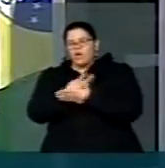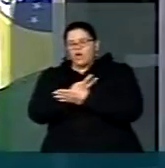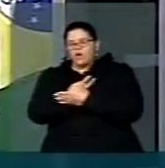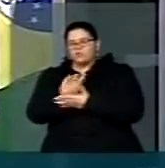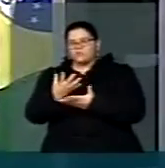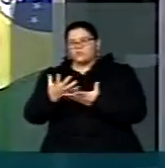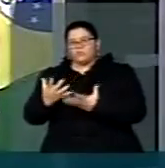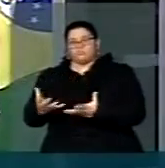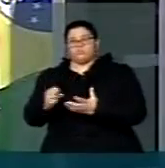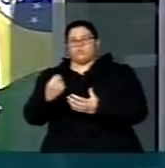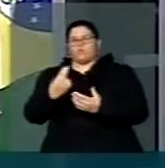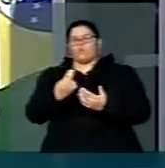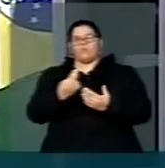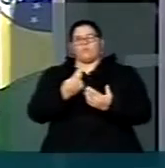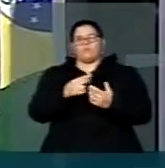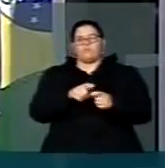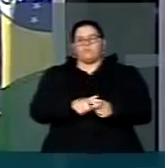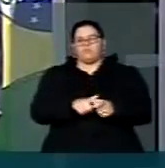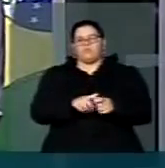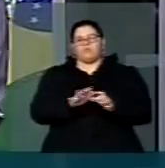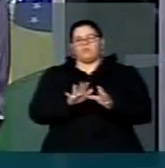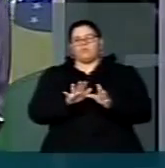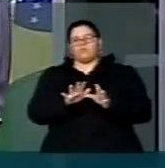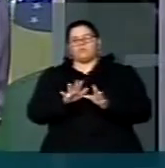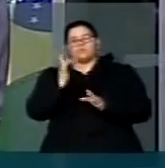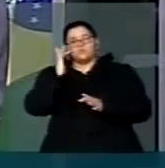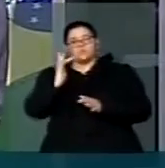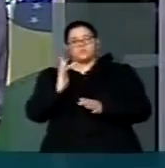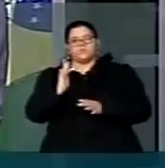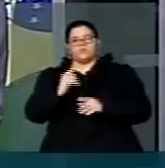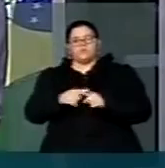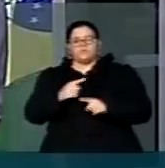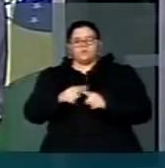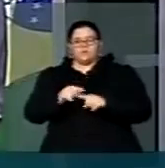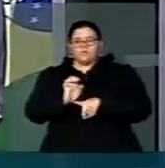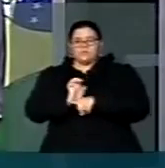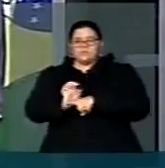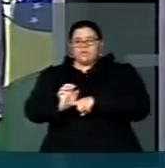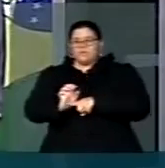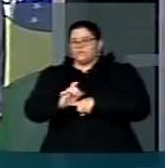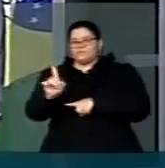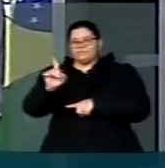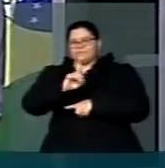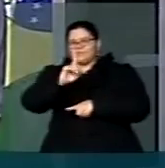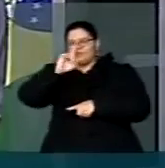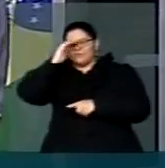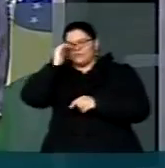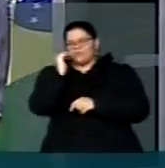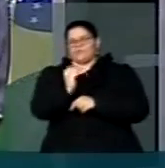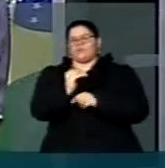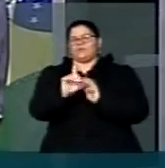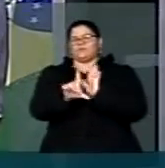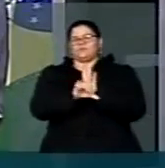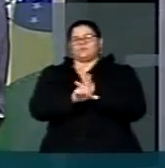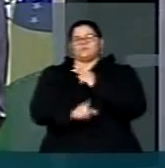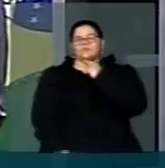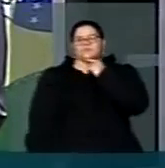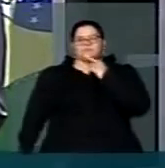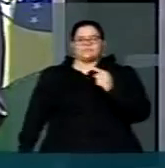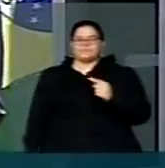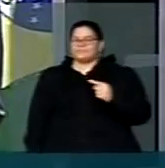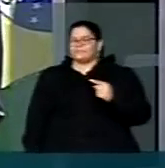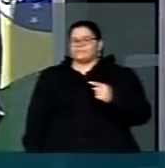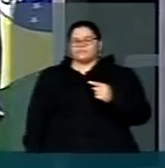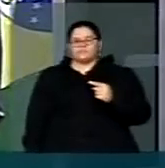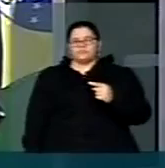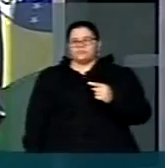próprio Estado não cumpre as que já existem. Não há nenhuma comprovação de que a redução da maioridade penal reduza também os